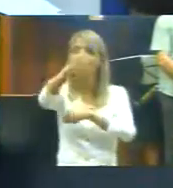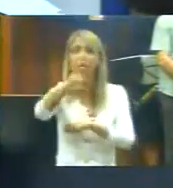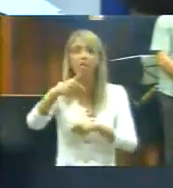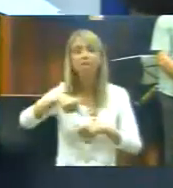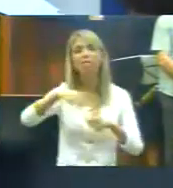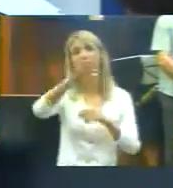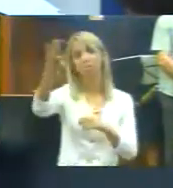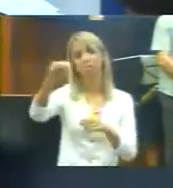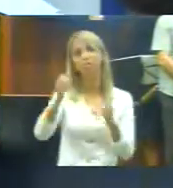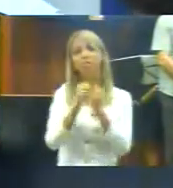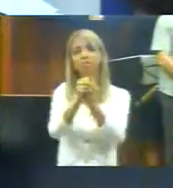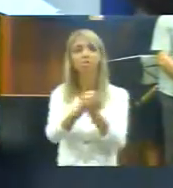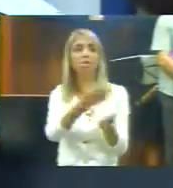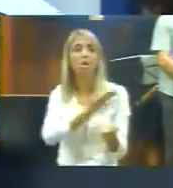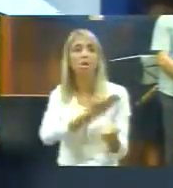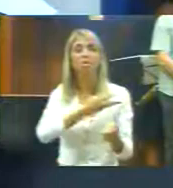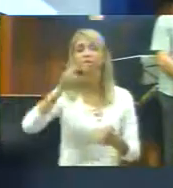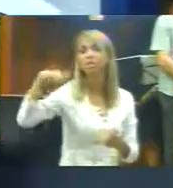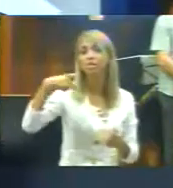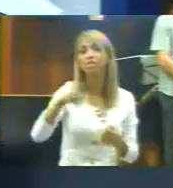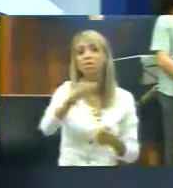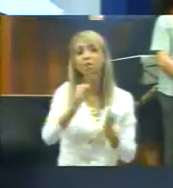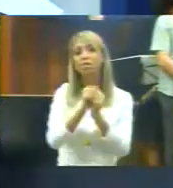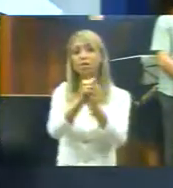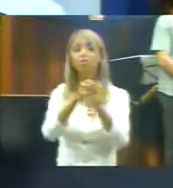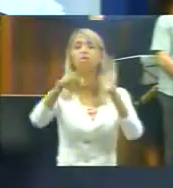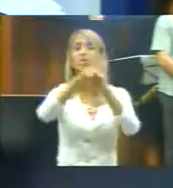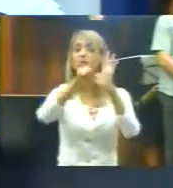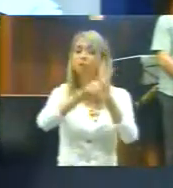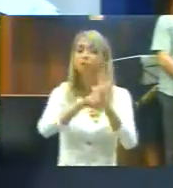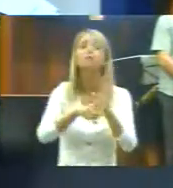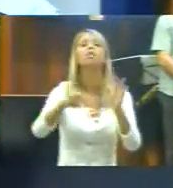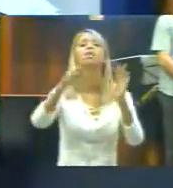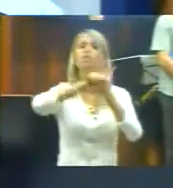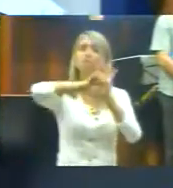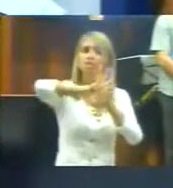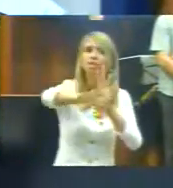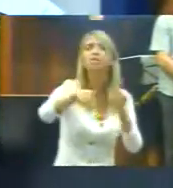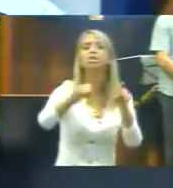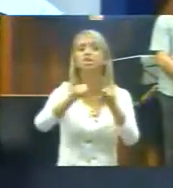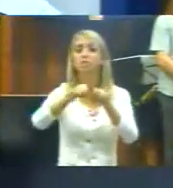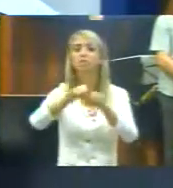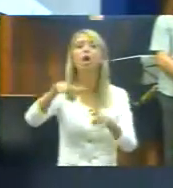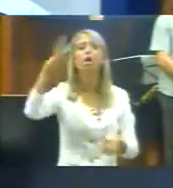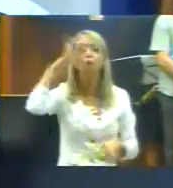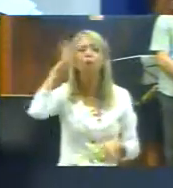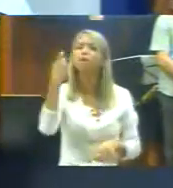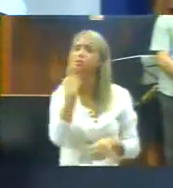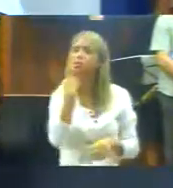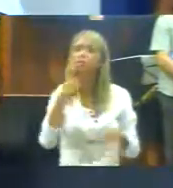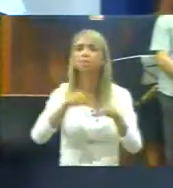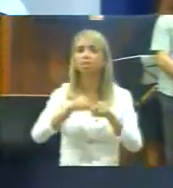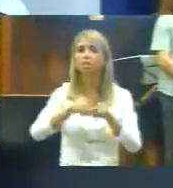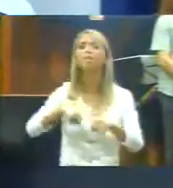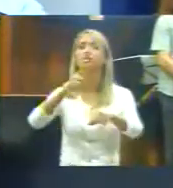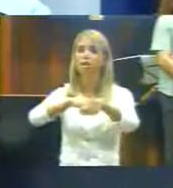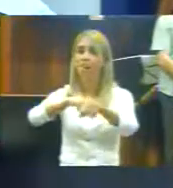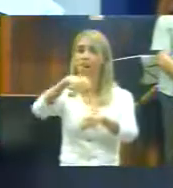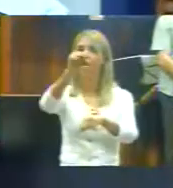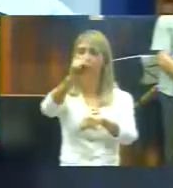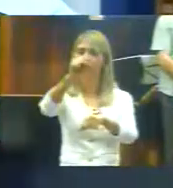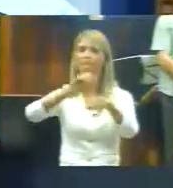com nossos meus amigos vereadores, nós estaremos juntos fazendo projetos de leis, fazendo indicações, às quartas e sextas-feiras, nossas sessões, 18 horas, quem quiser